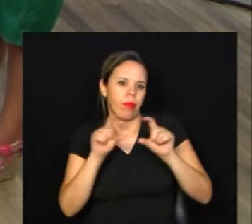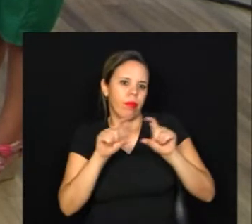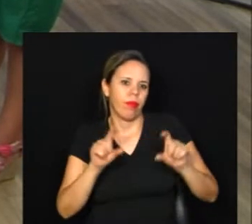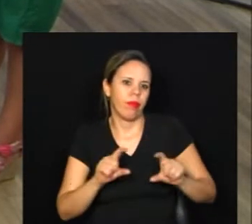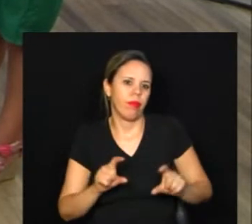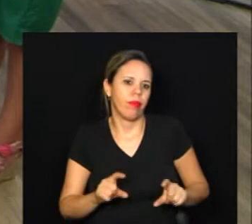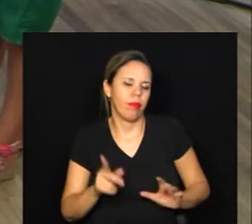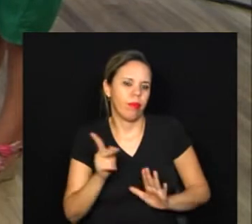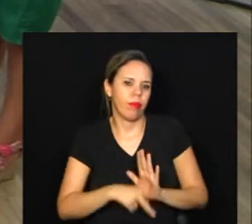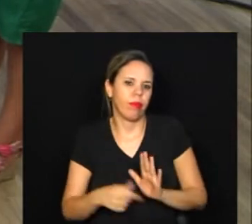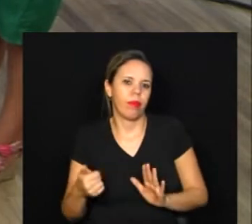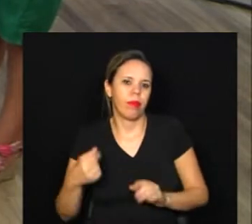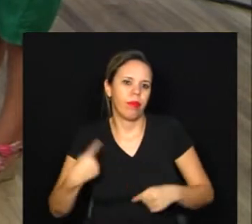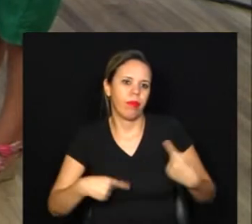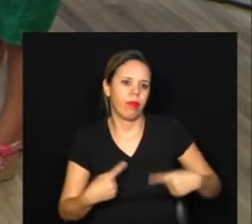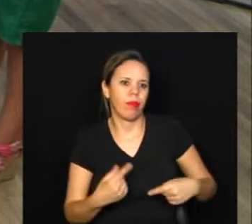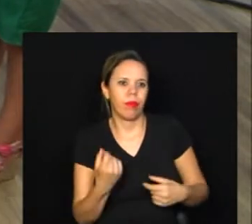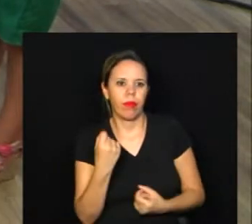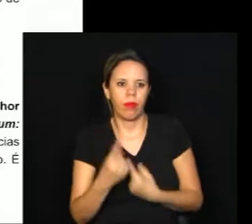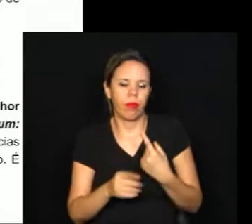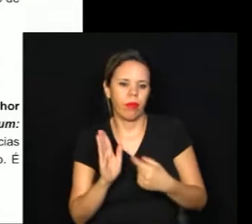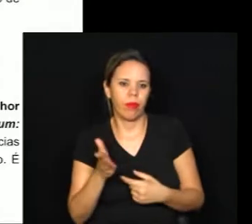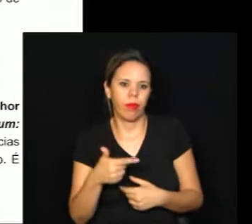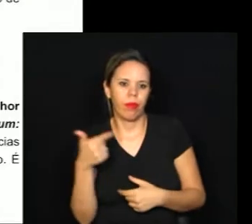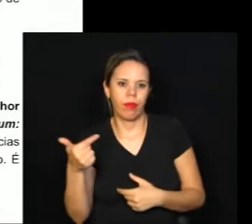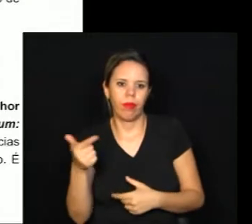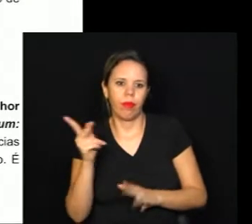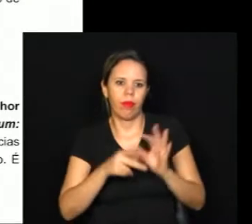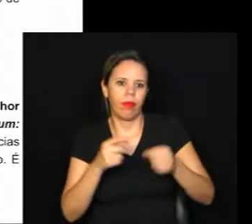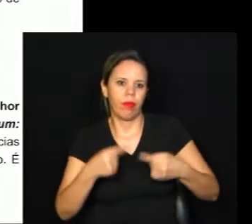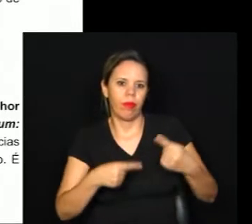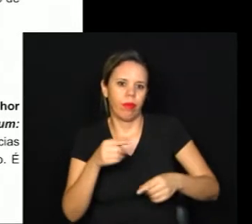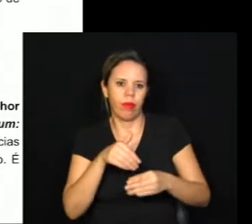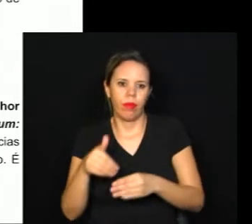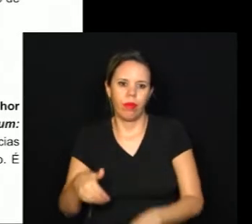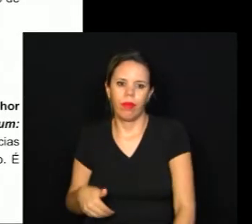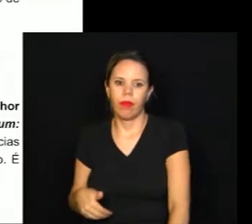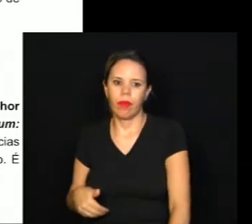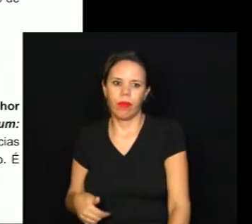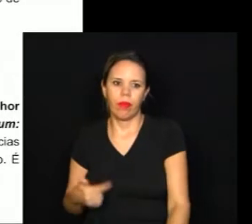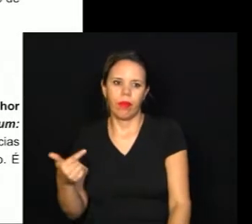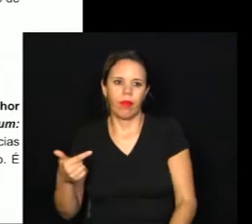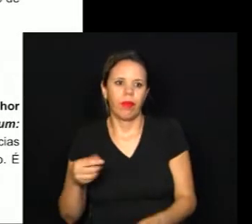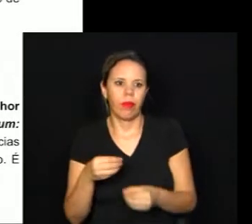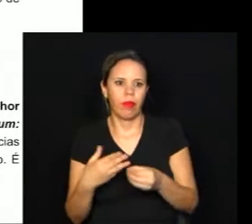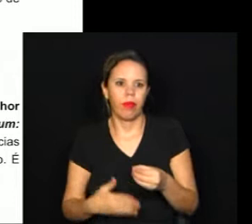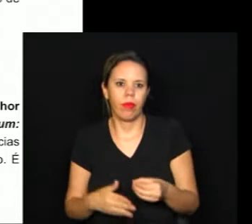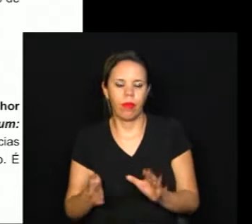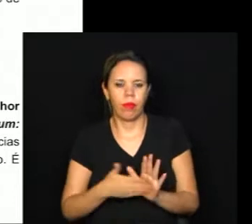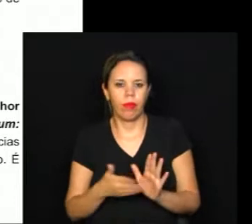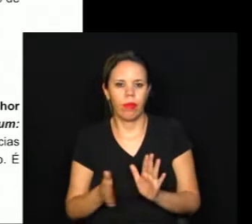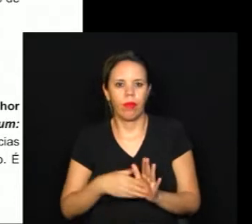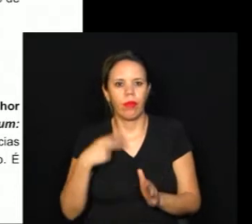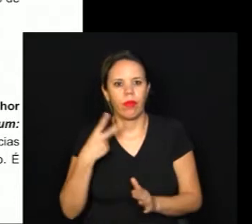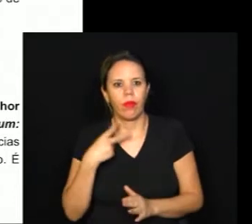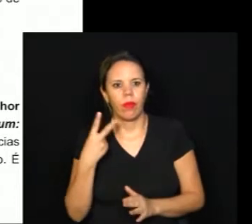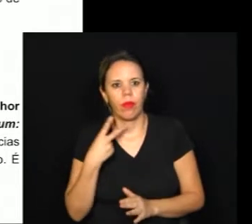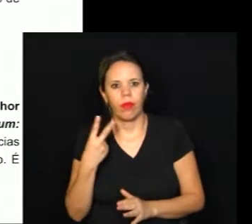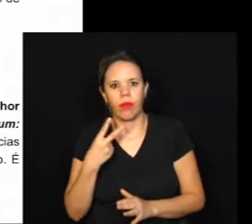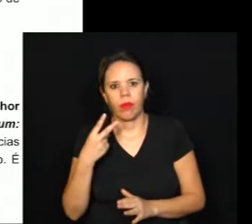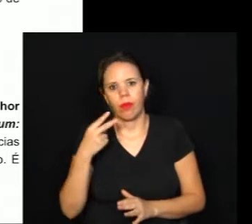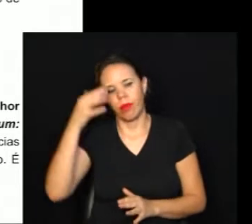projetos em primeira discussão e alguns já em segunda discussão e votação. O item 2, por exemplo, que é essa proposta do vereador Rodrigo